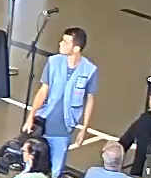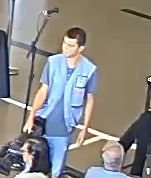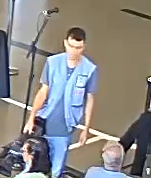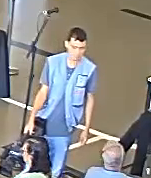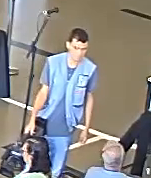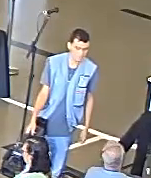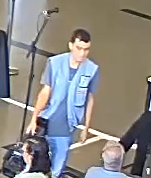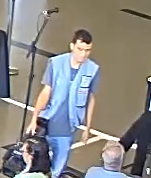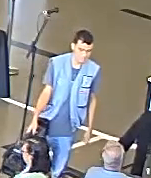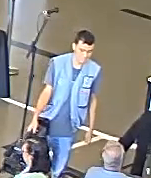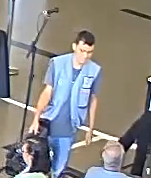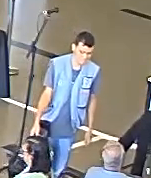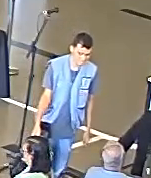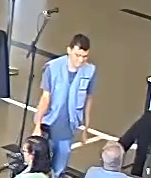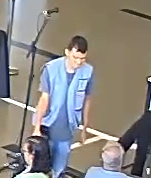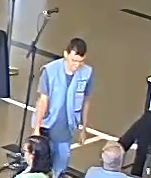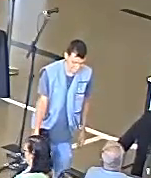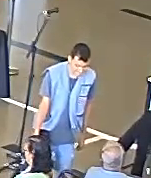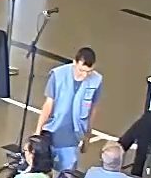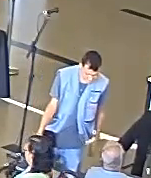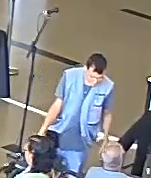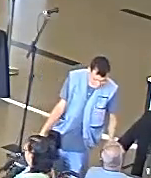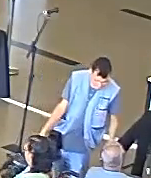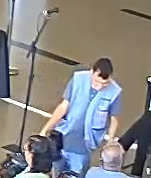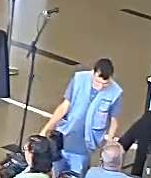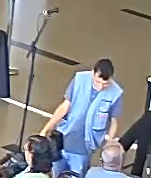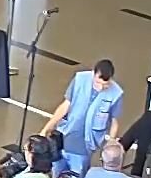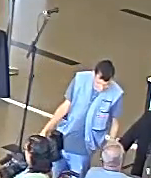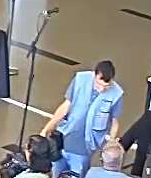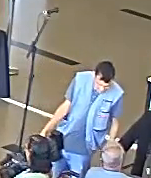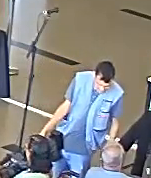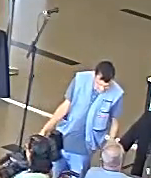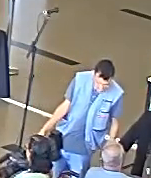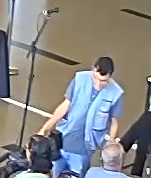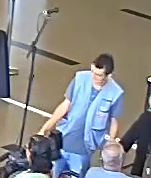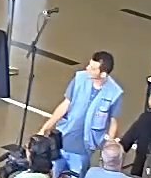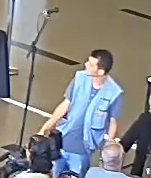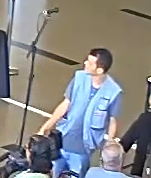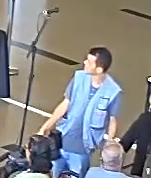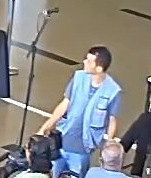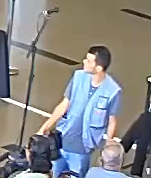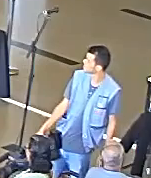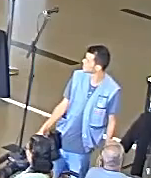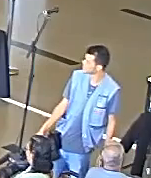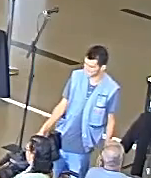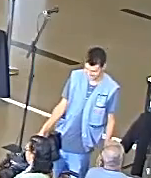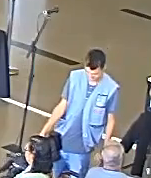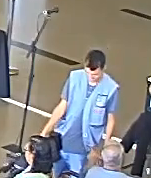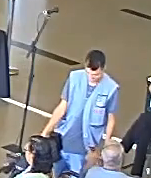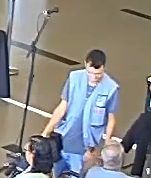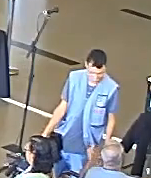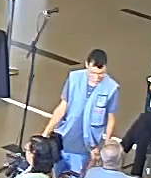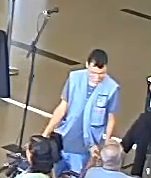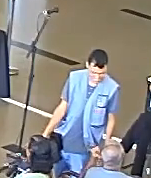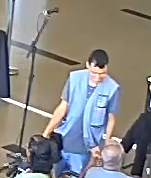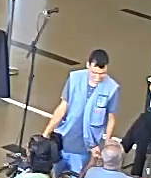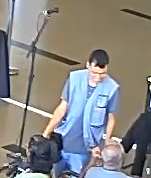inteiro uma parcela como iniciada a fala do deputado Betão em Minas Gerais